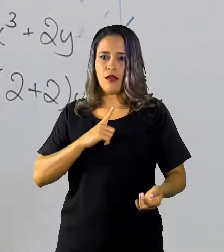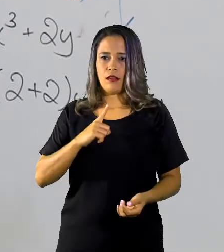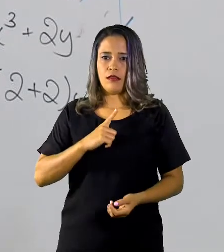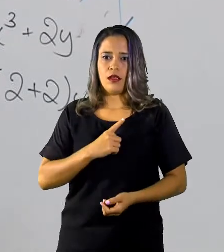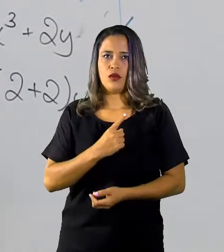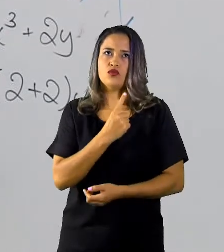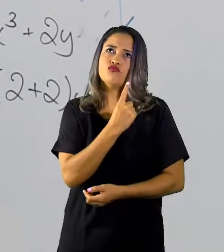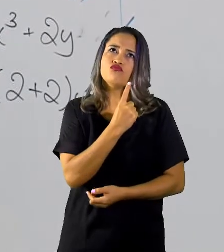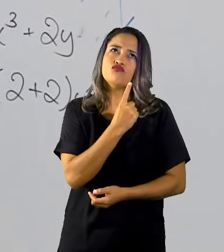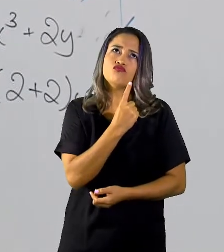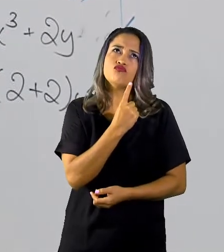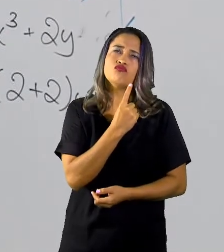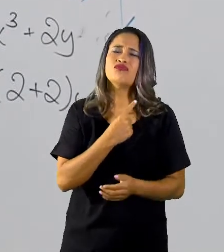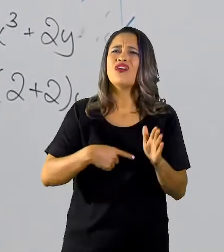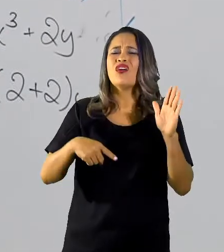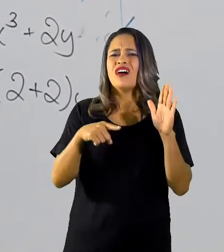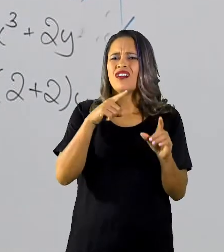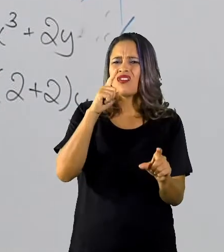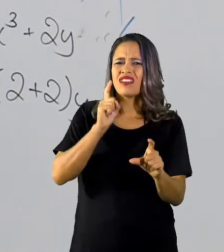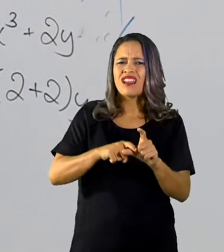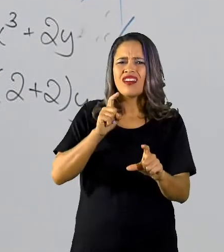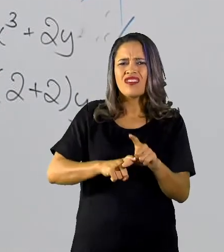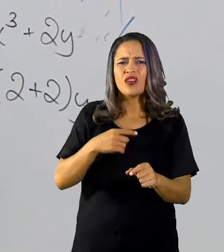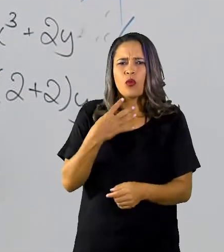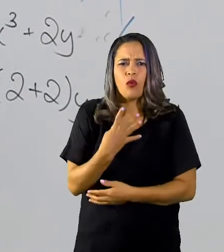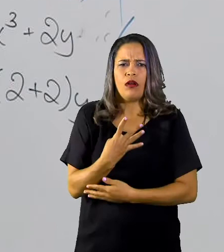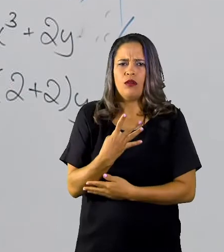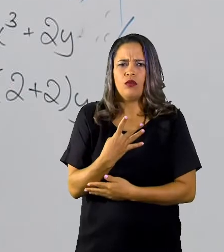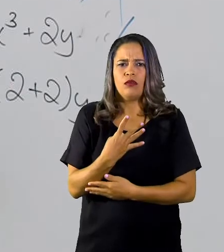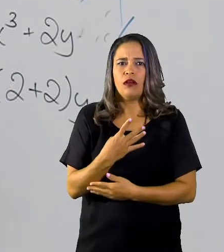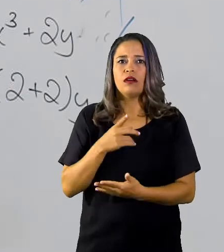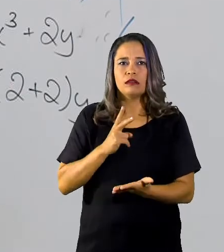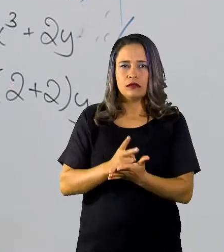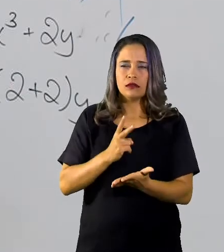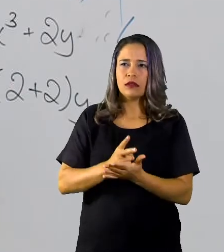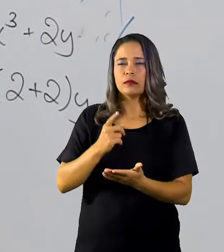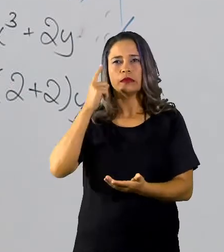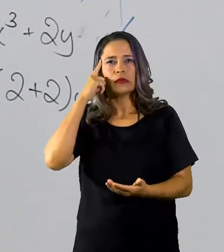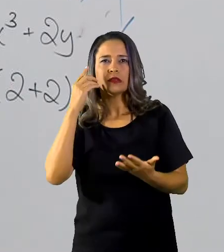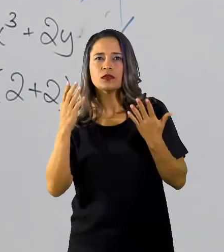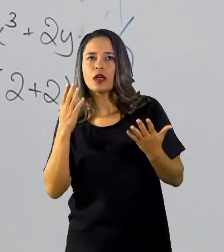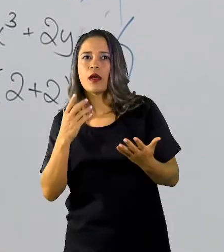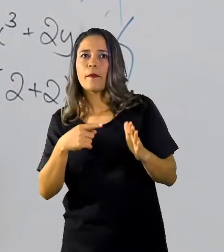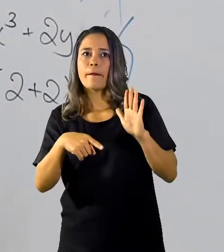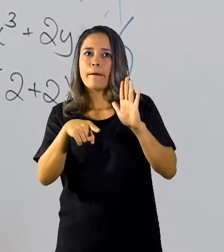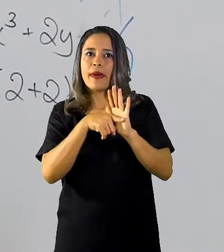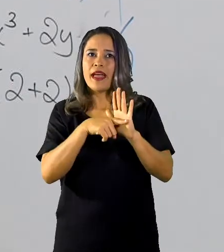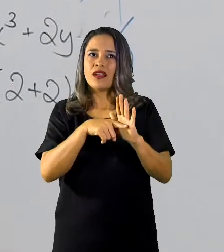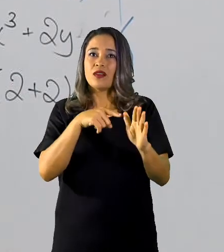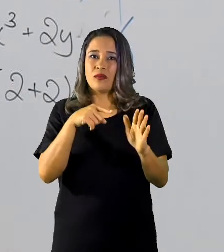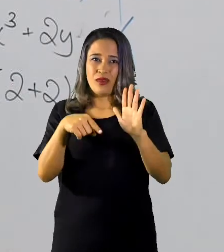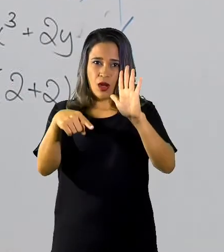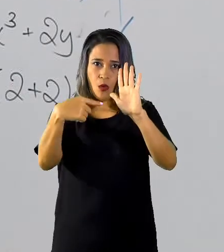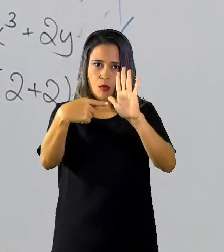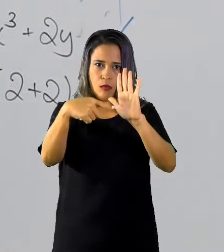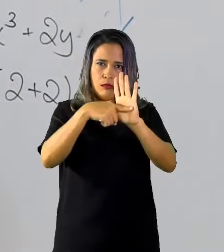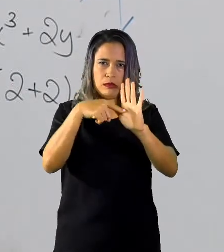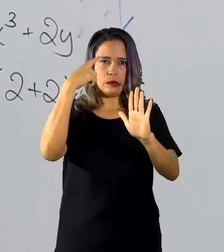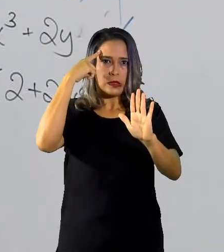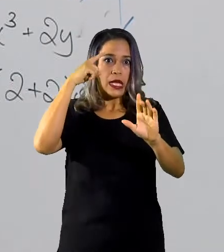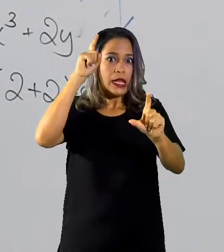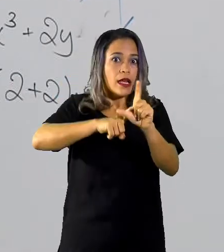4. Pessoal, eu gosto sempre de utilizar essa lógica de associar o sinal de menos com uma dívida, porque é mais fácil,